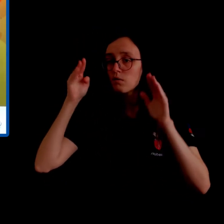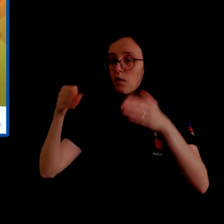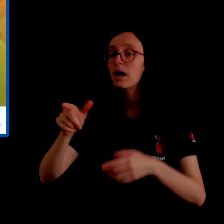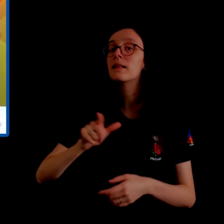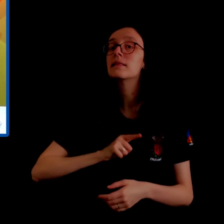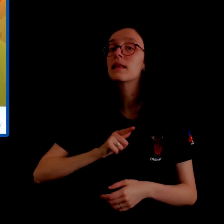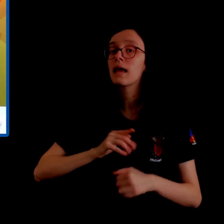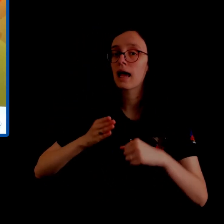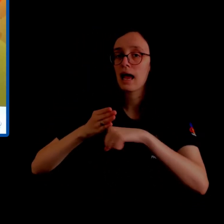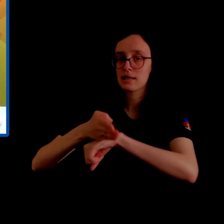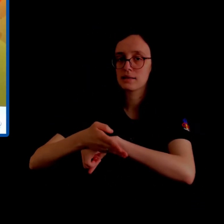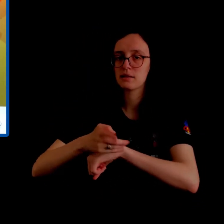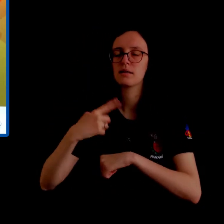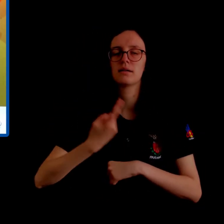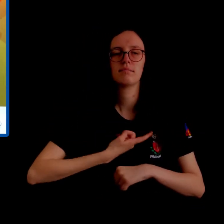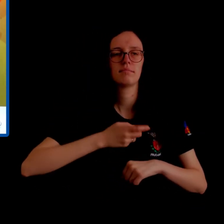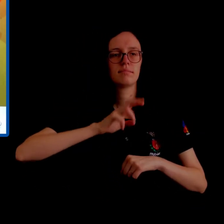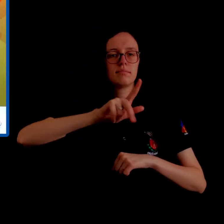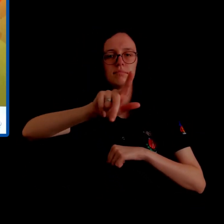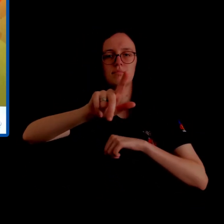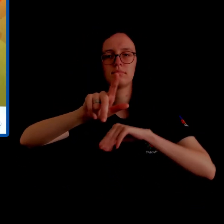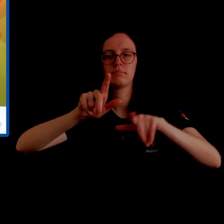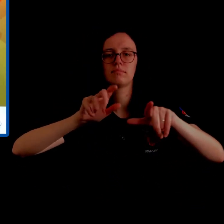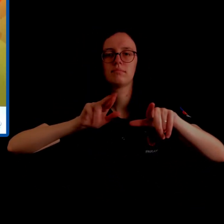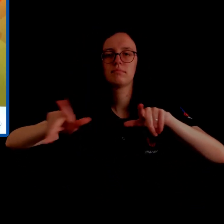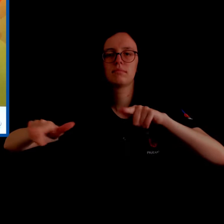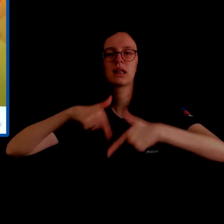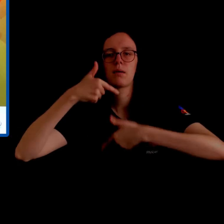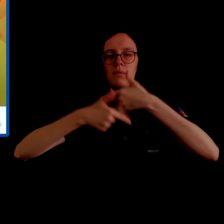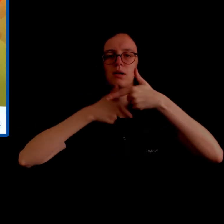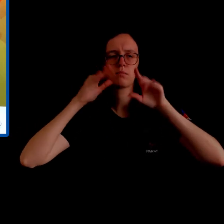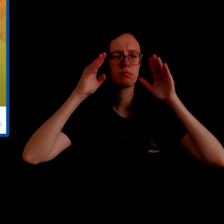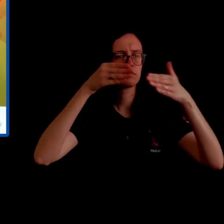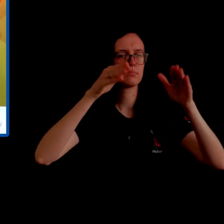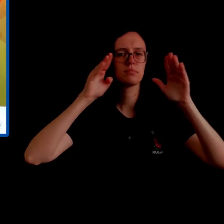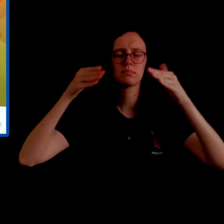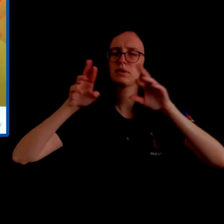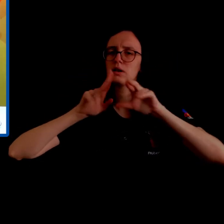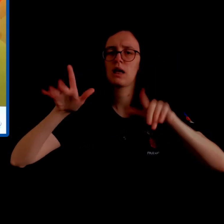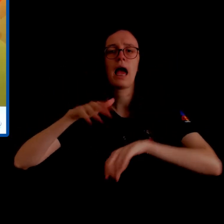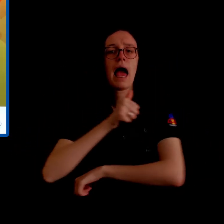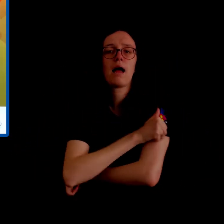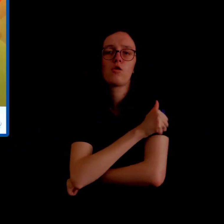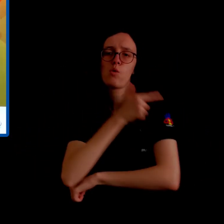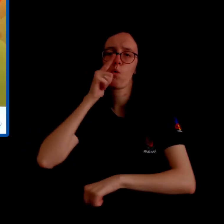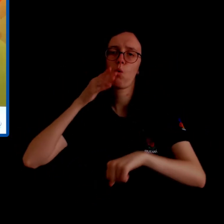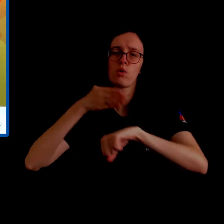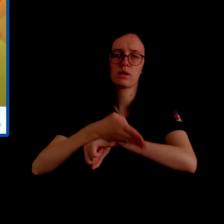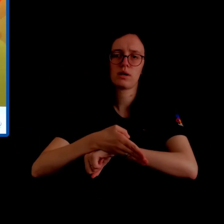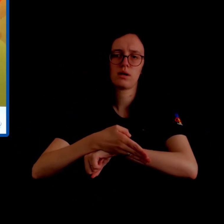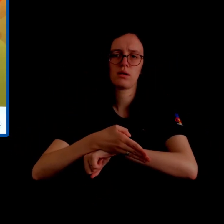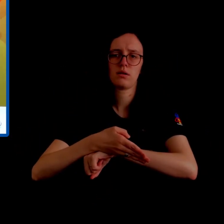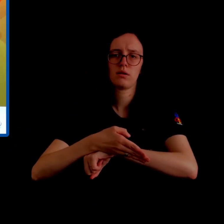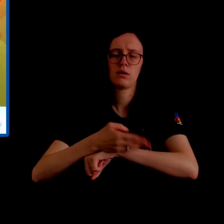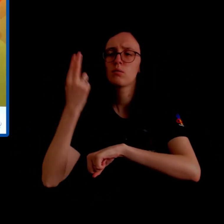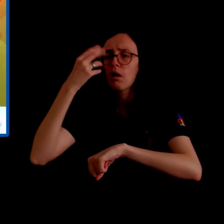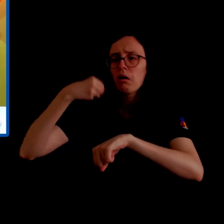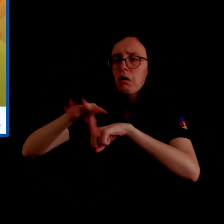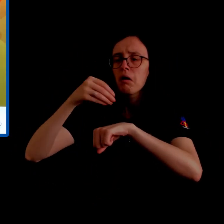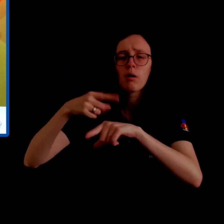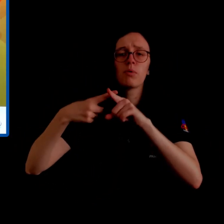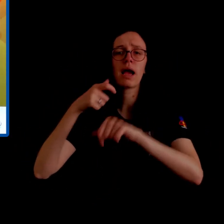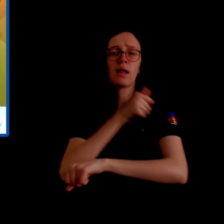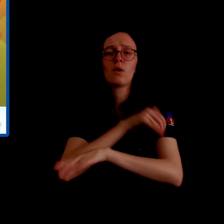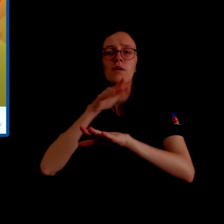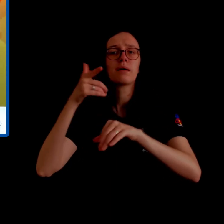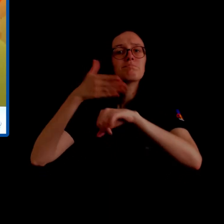A gente está indo com diferentes frentes de trabalho. O estudante que não tem acesso não faz sentido, porque ele não tem o acesso,